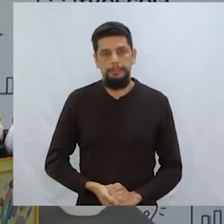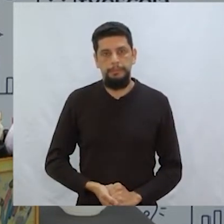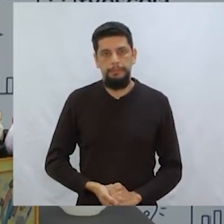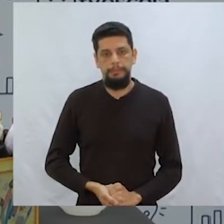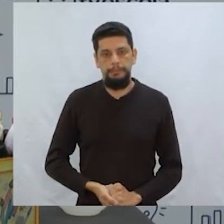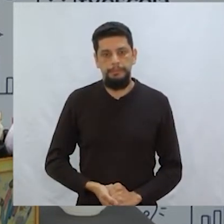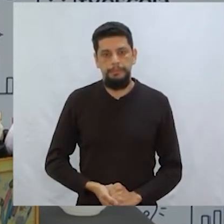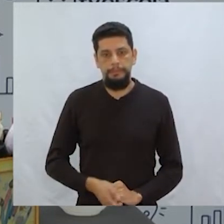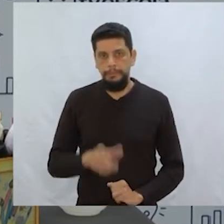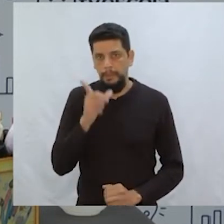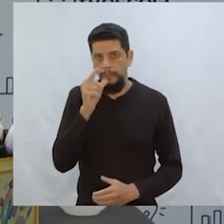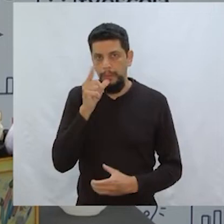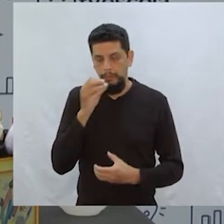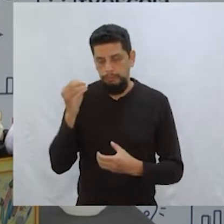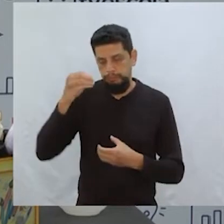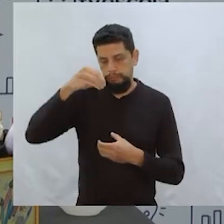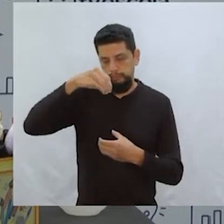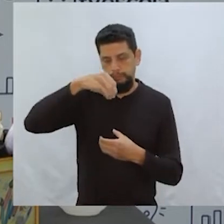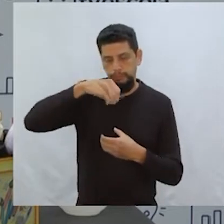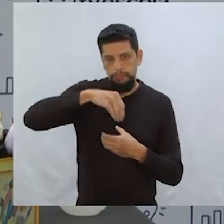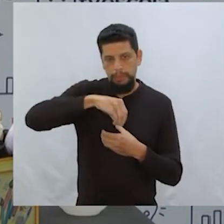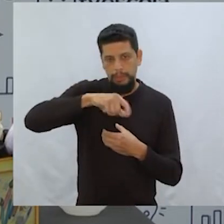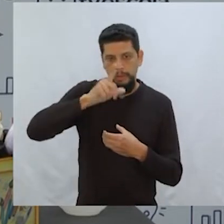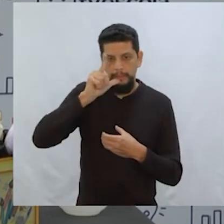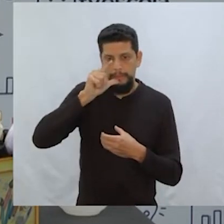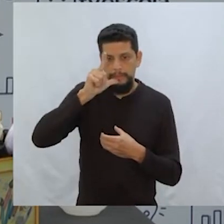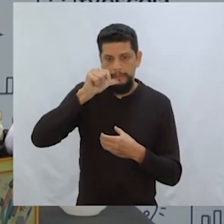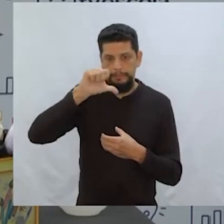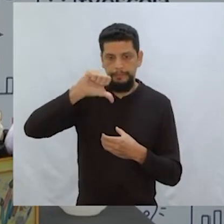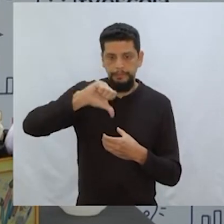para ajudar, né, a colocar essa água.